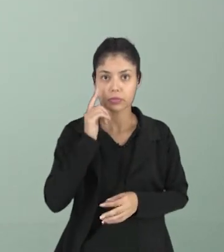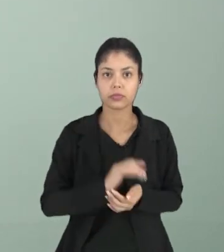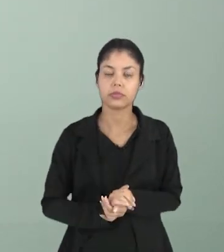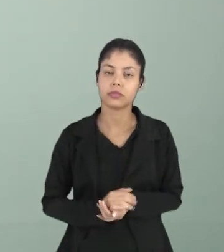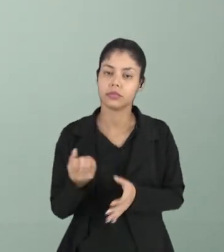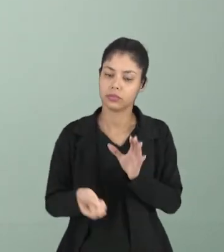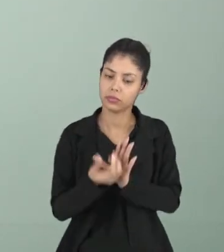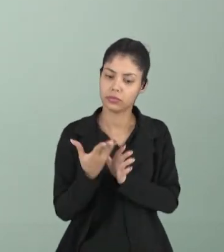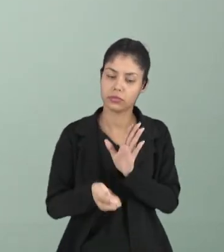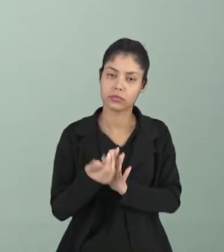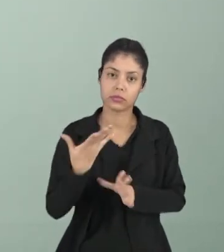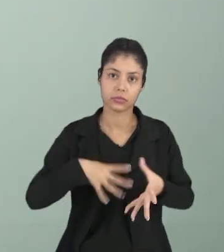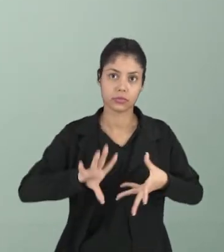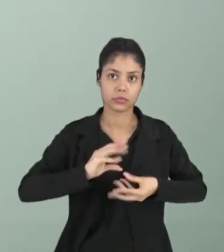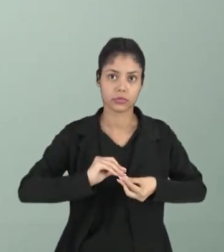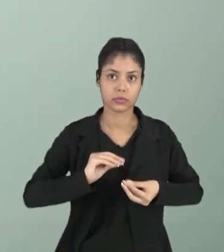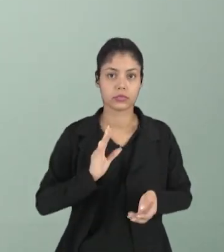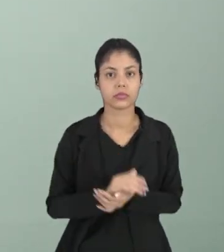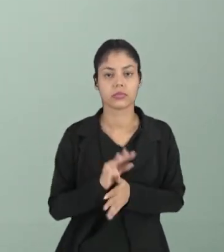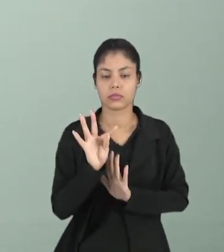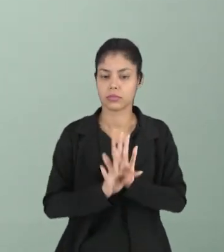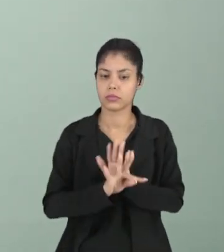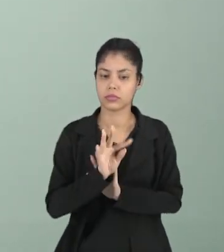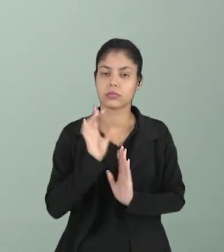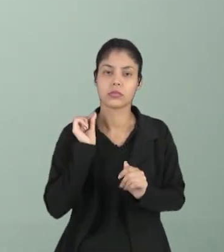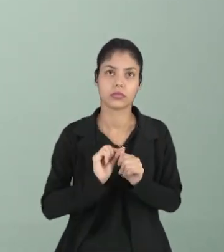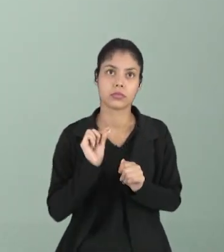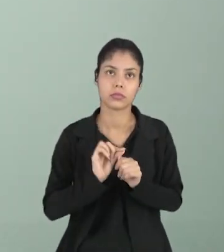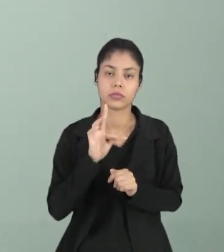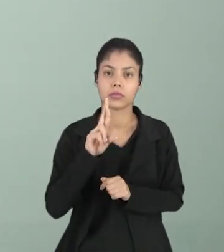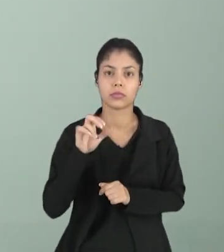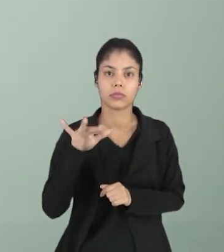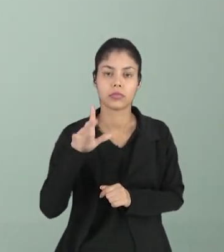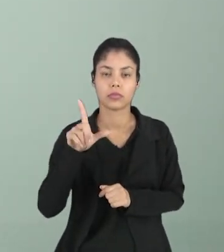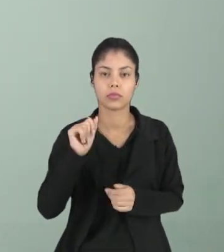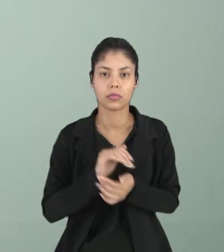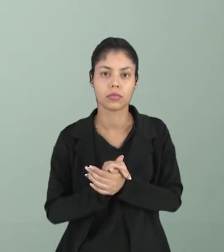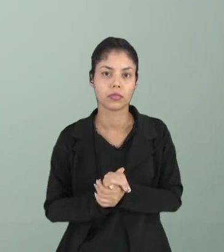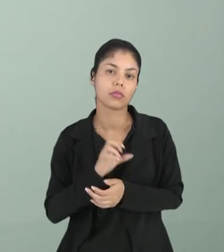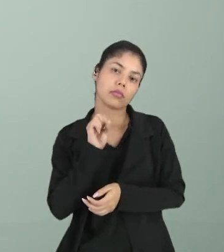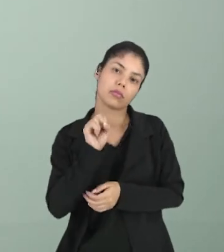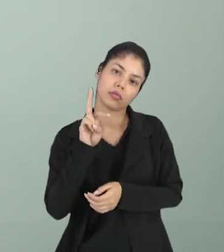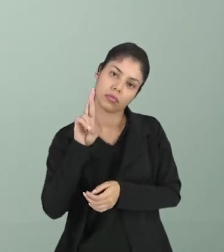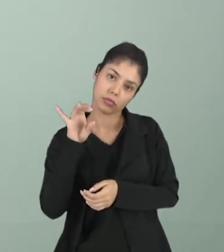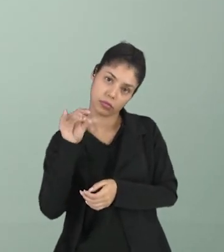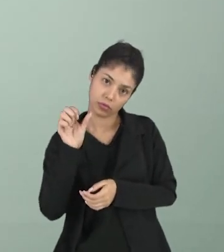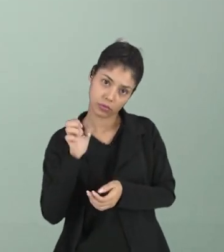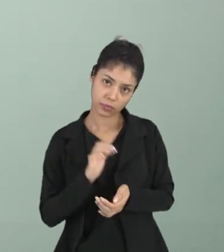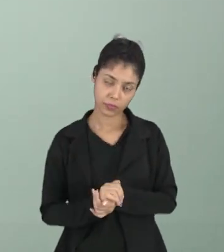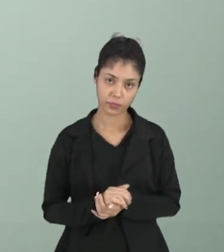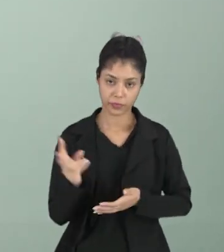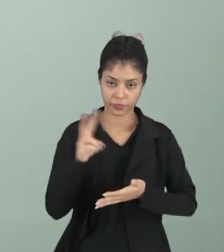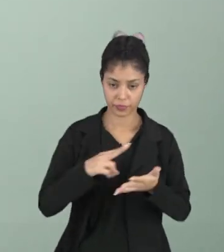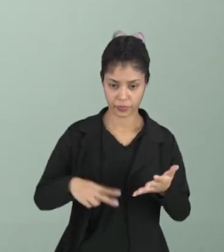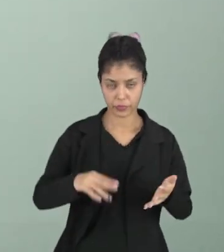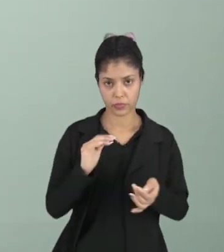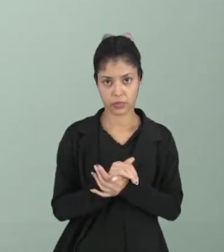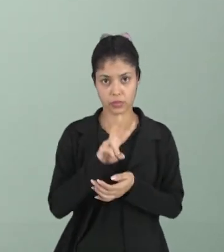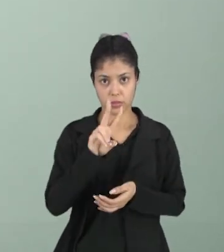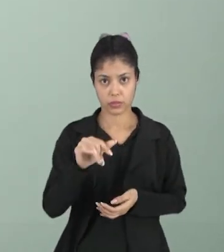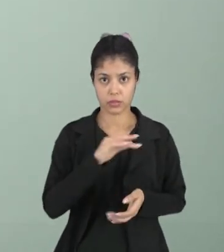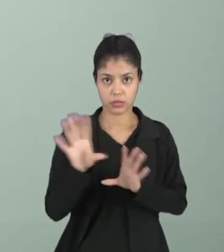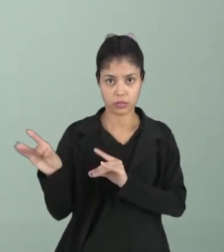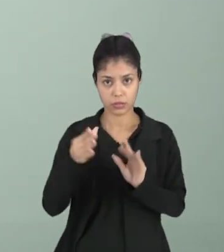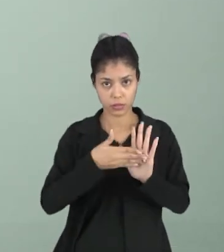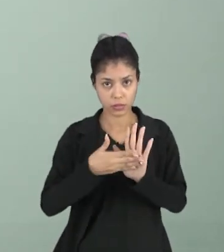pensamentos, de produzir um resumo textual, de formular uma síntese. Então, a leitura, ela vai